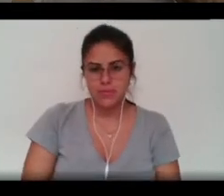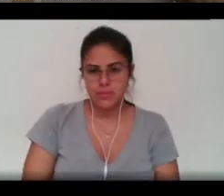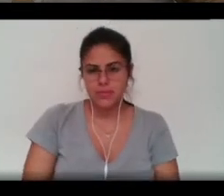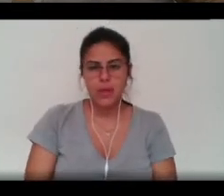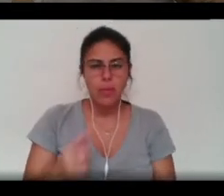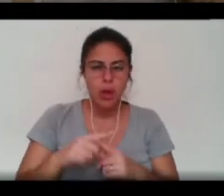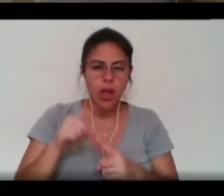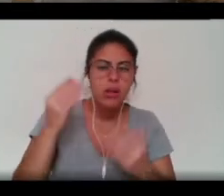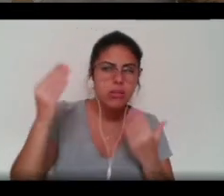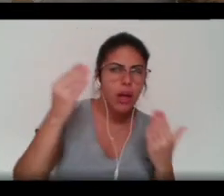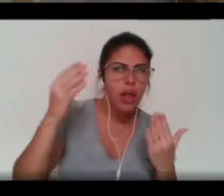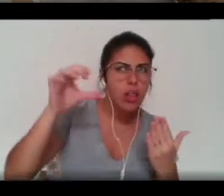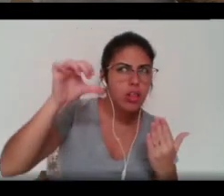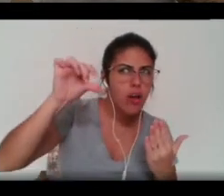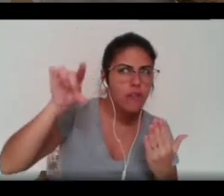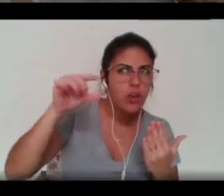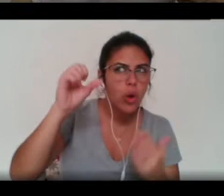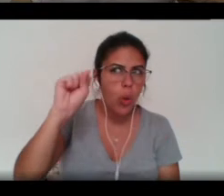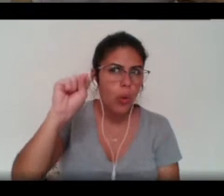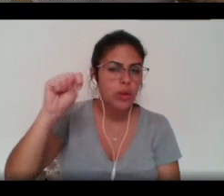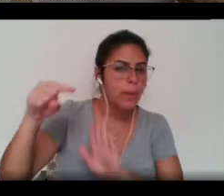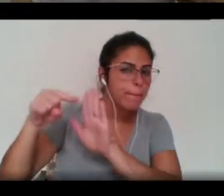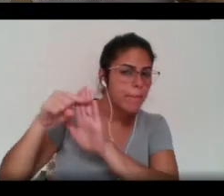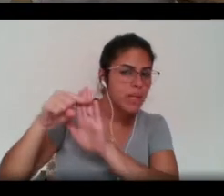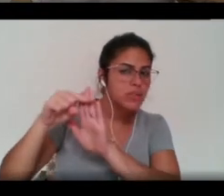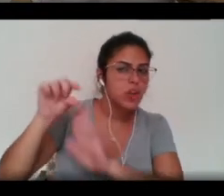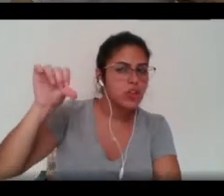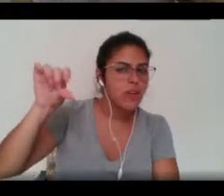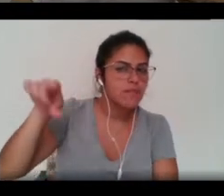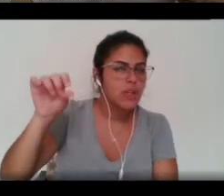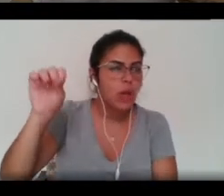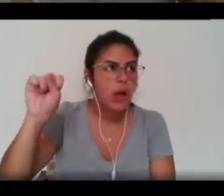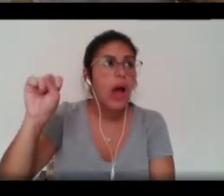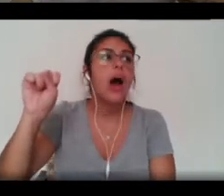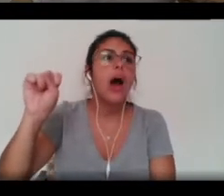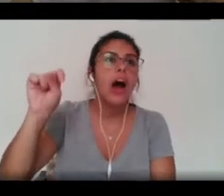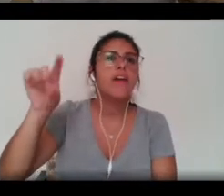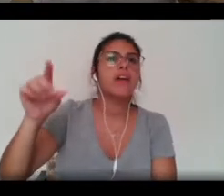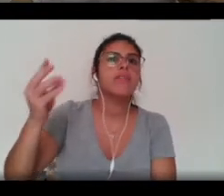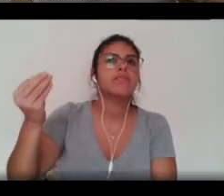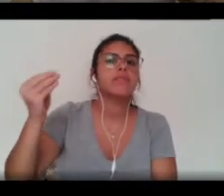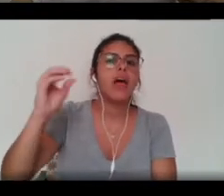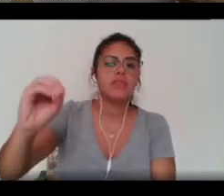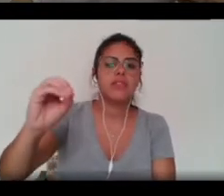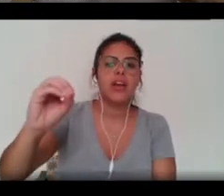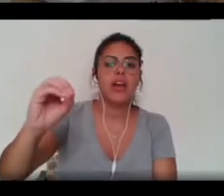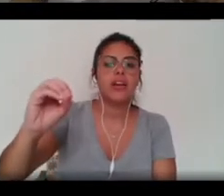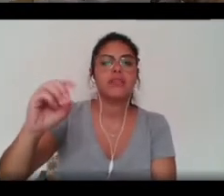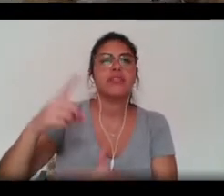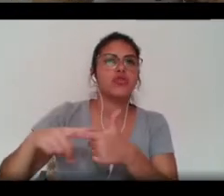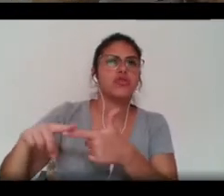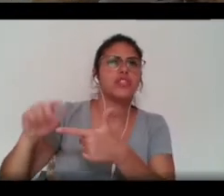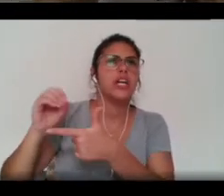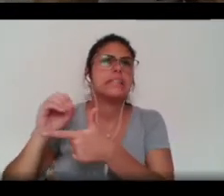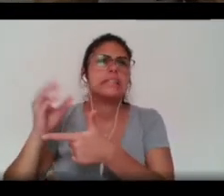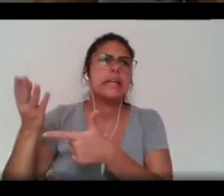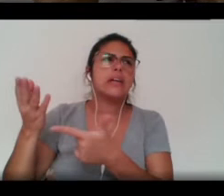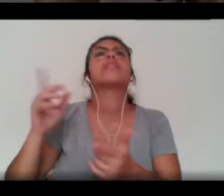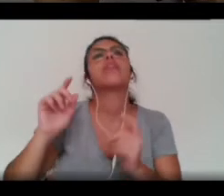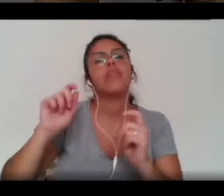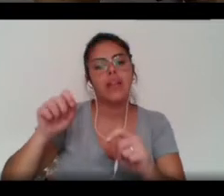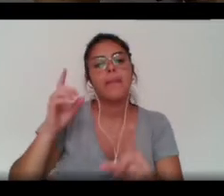por segundo, né? No denominador aqui, eu vou ter um H tendendo a